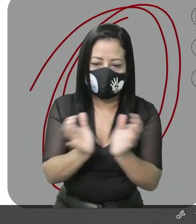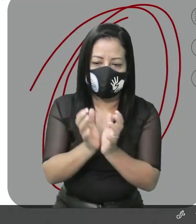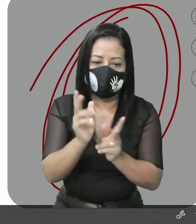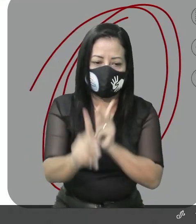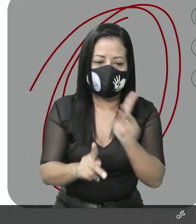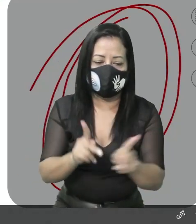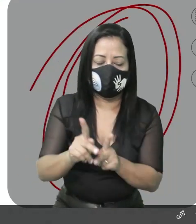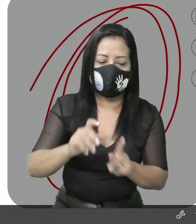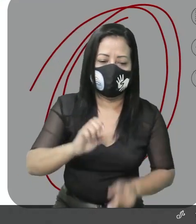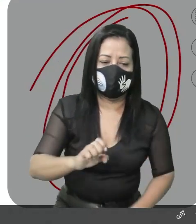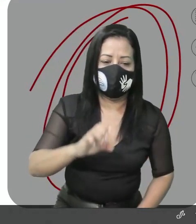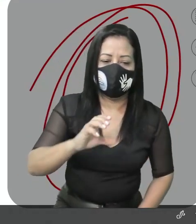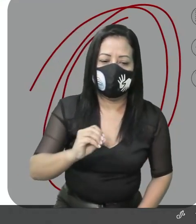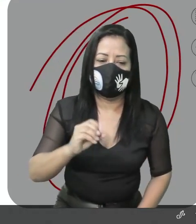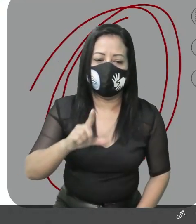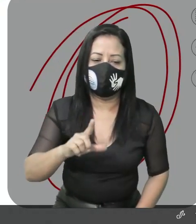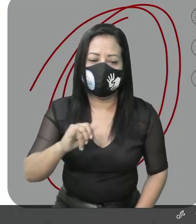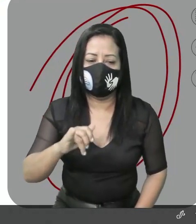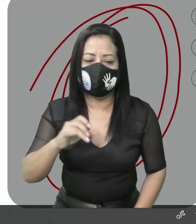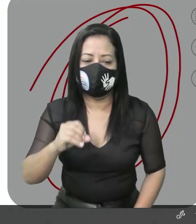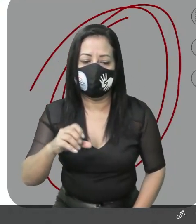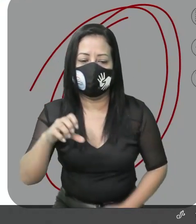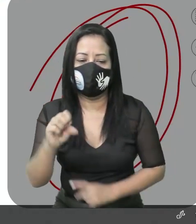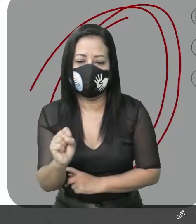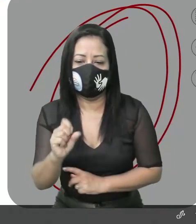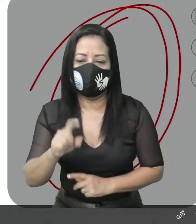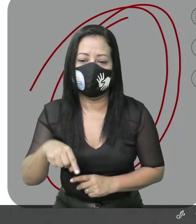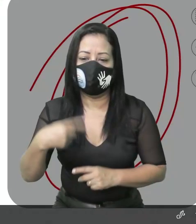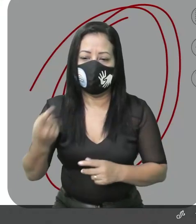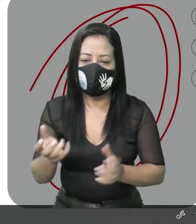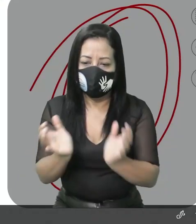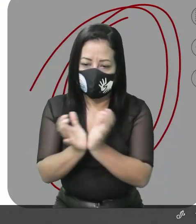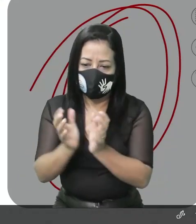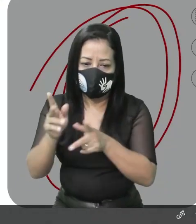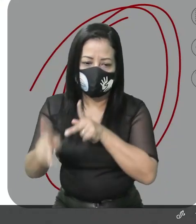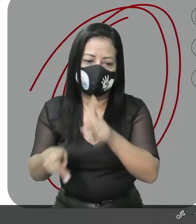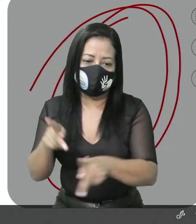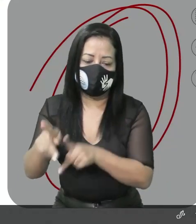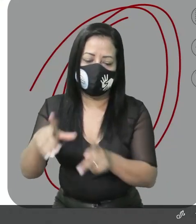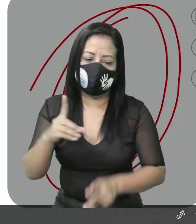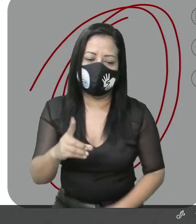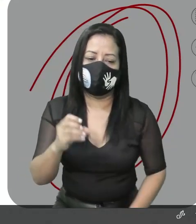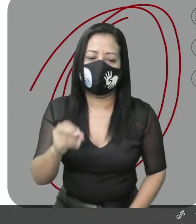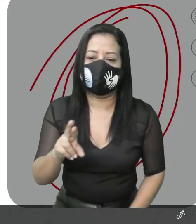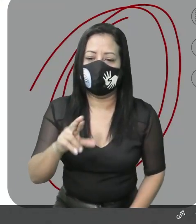em 1700 fundaram Tebas, e os dórios, que fundaram